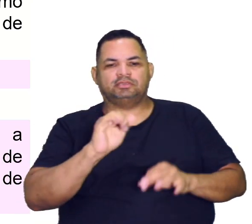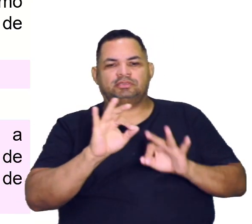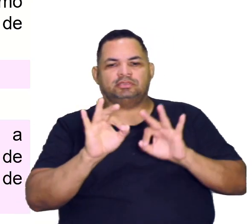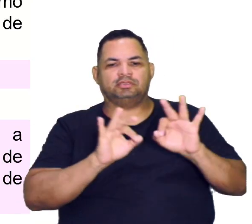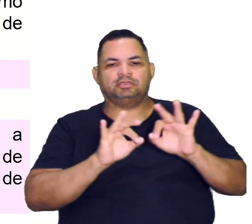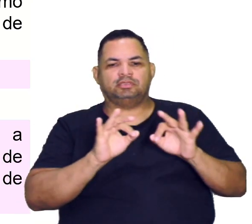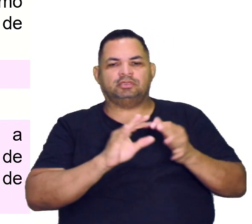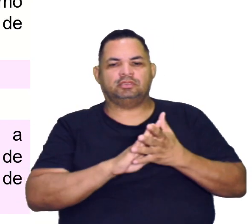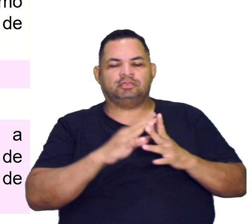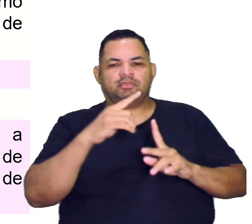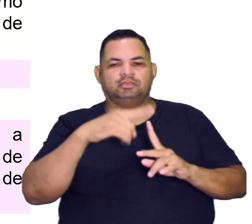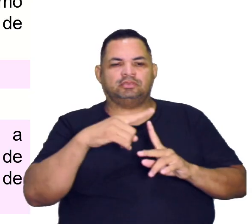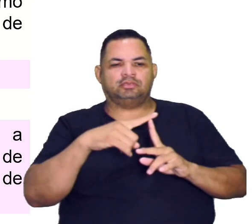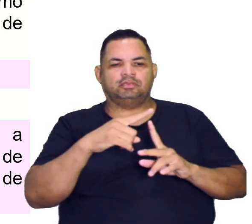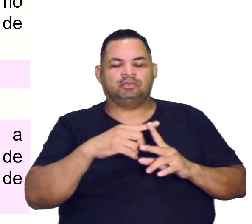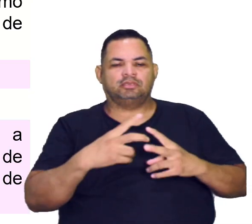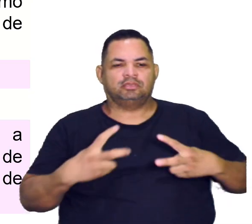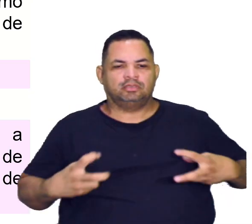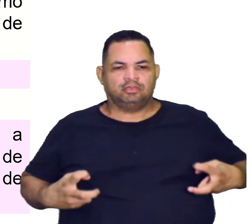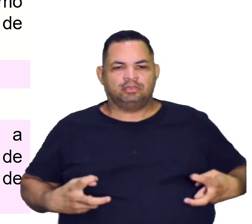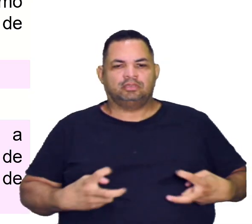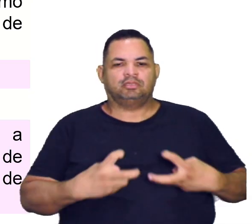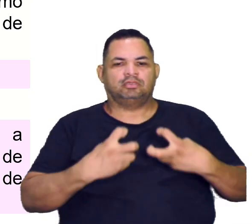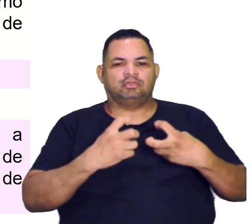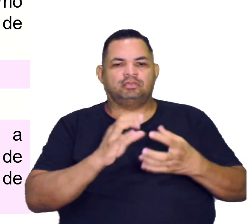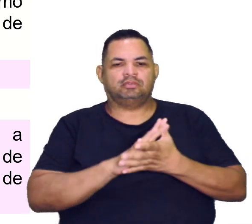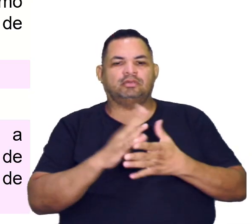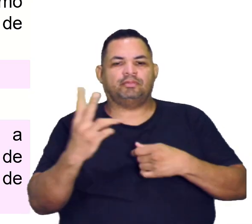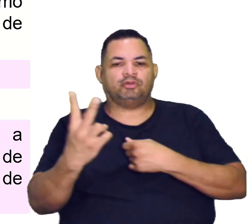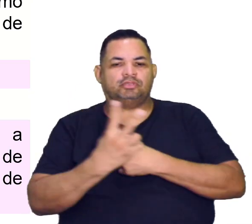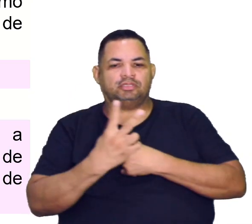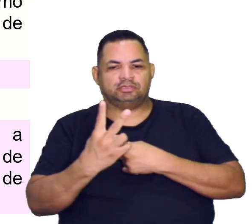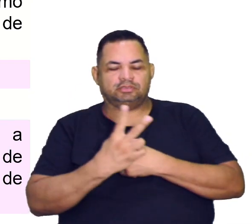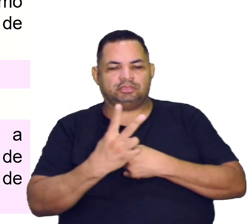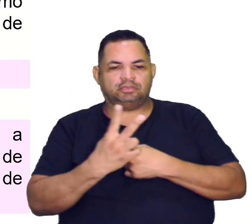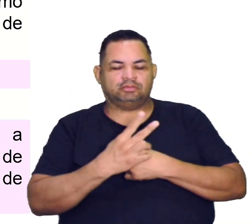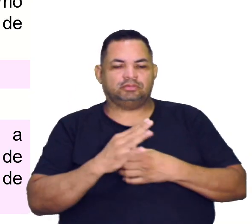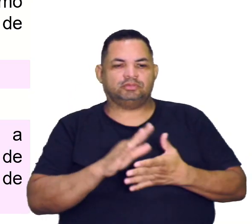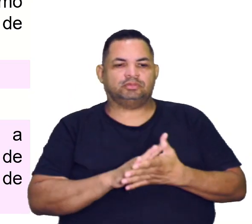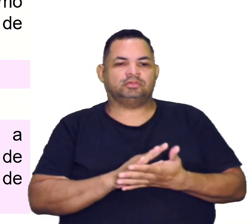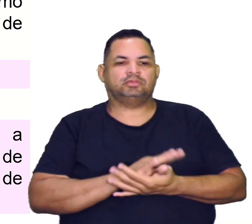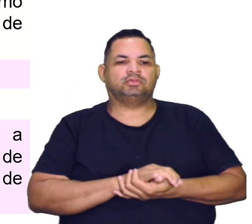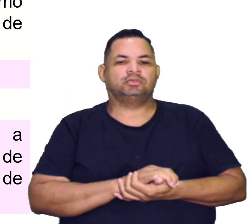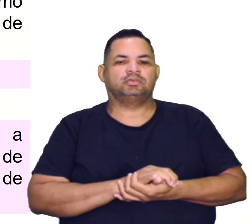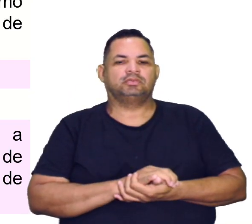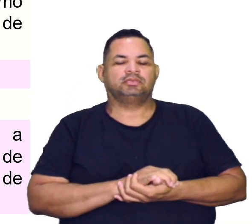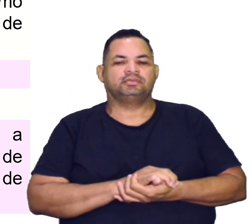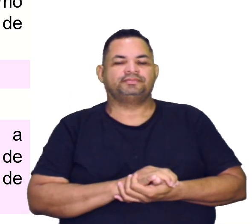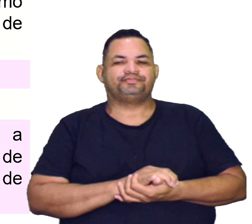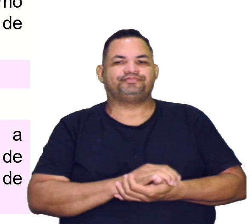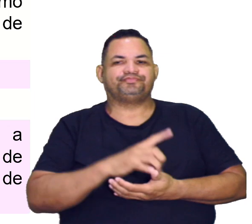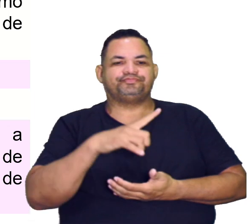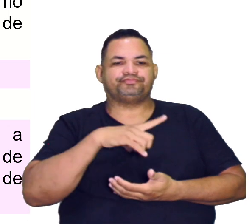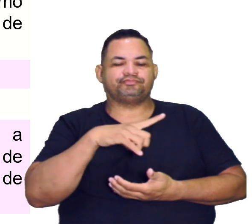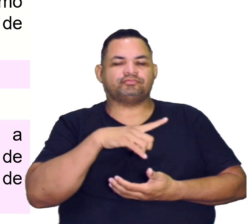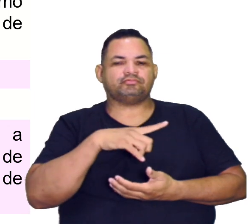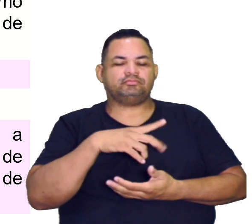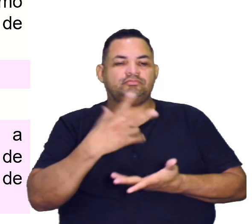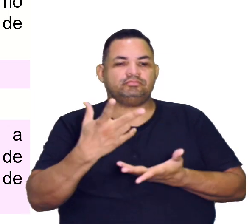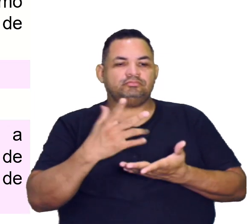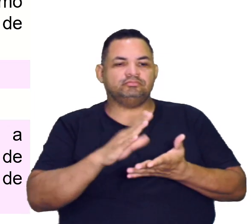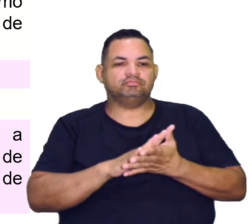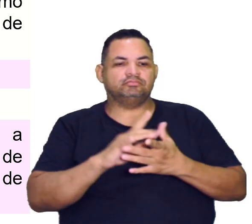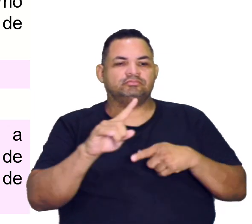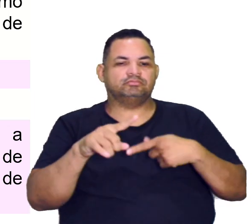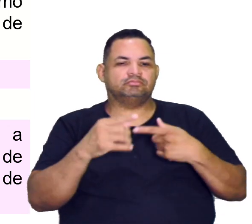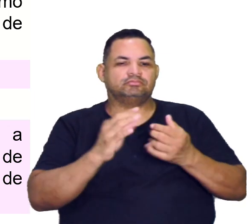de câncer. Função imunitária, tá? Na maioria dos tipos de câncer, então o indivíduo tem a tendência de